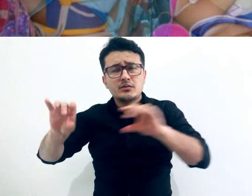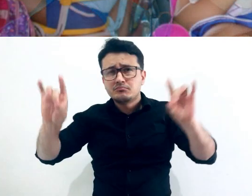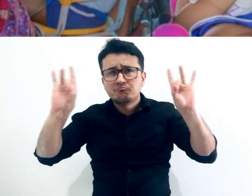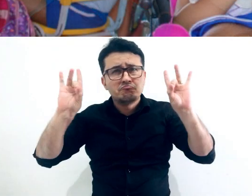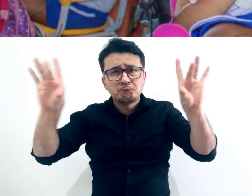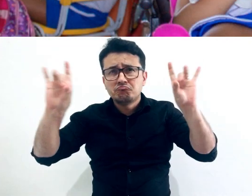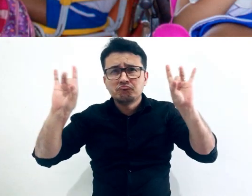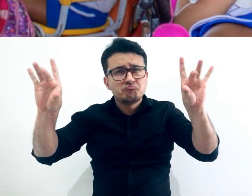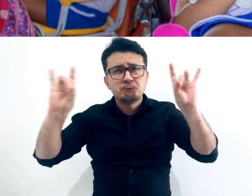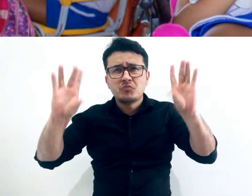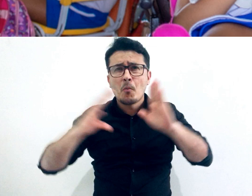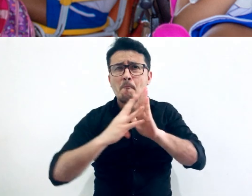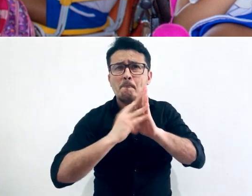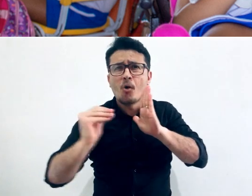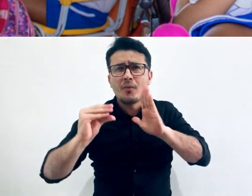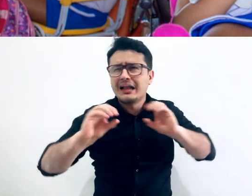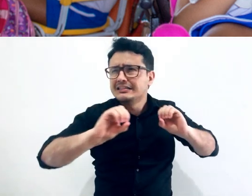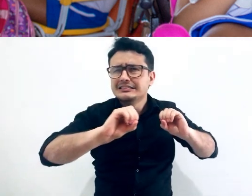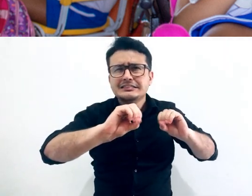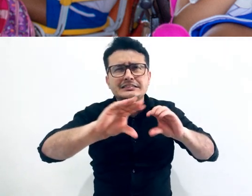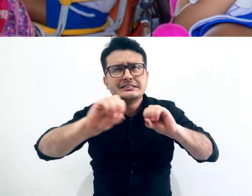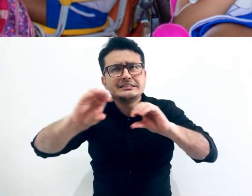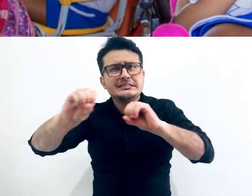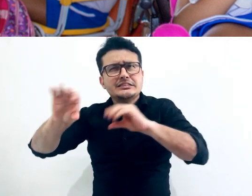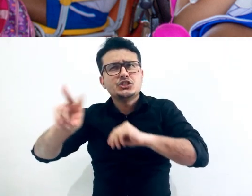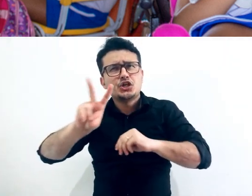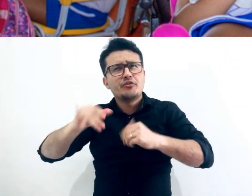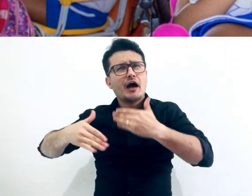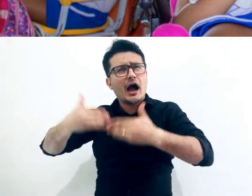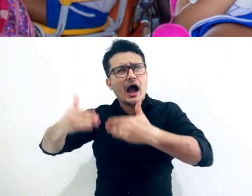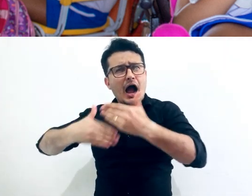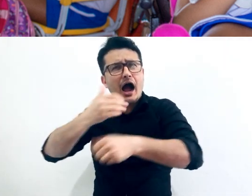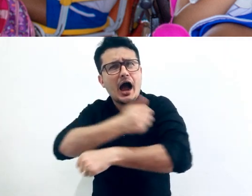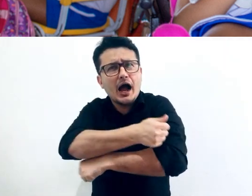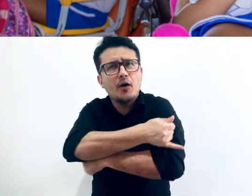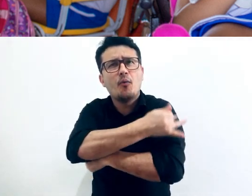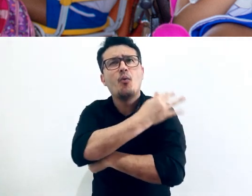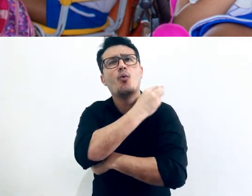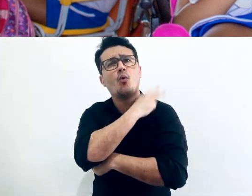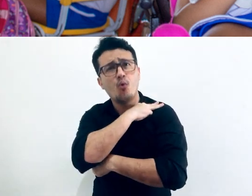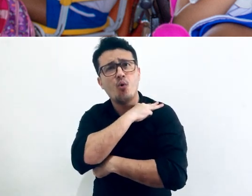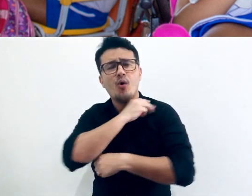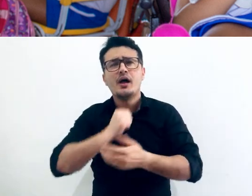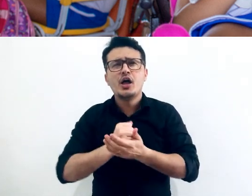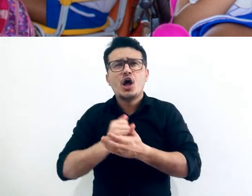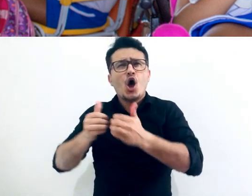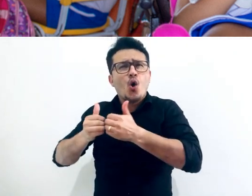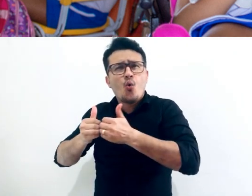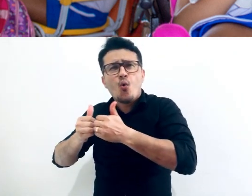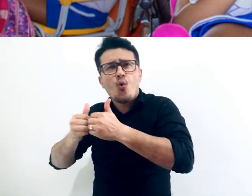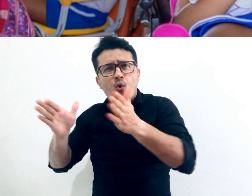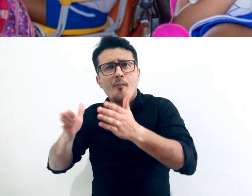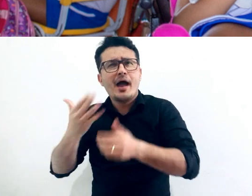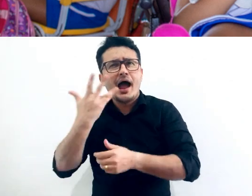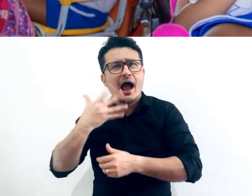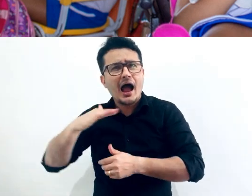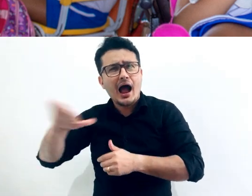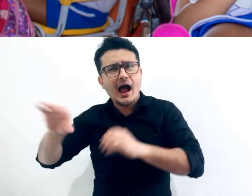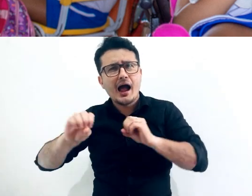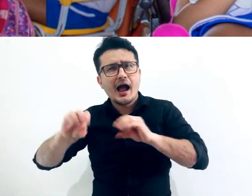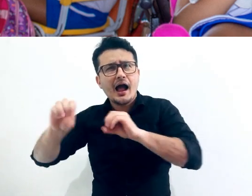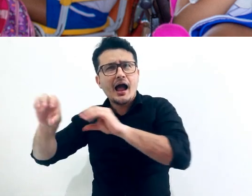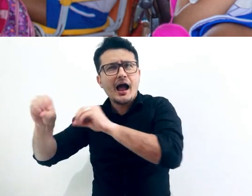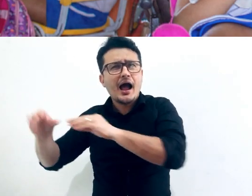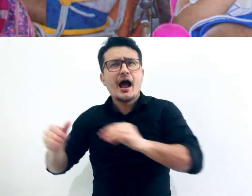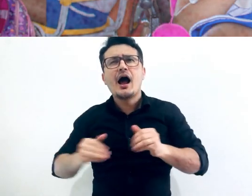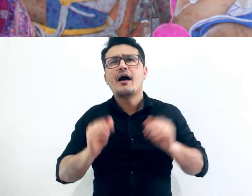educação especial como modalidade de ensino que perpassa todos os segmentos de escolarização, da educação infantil